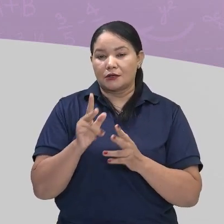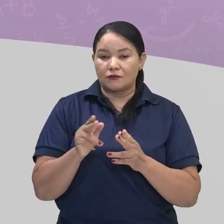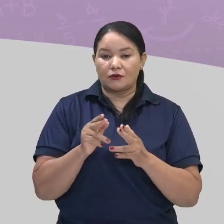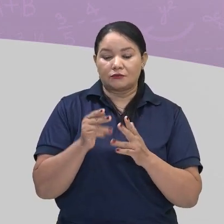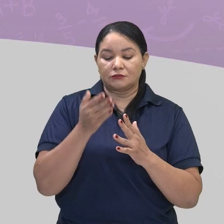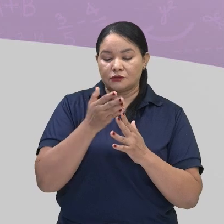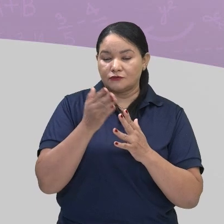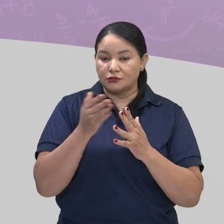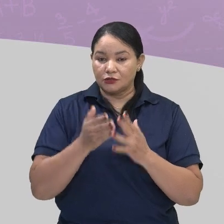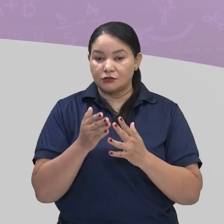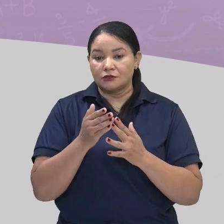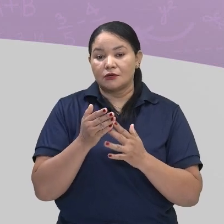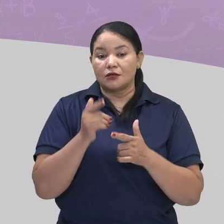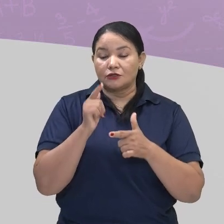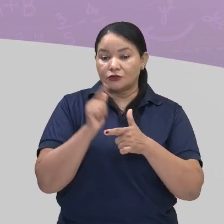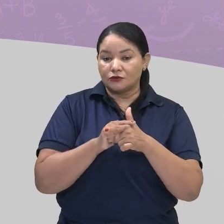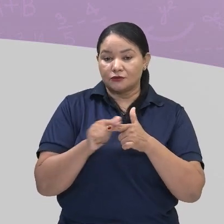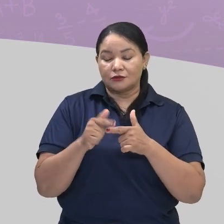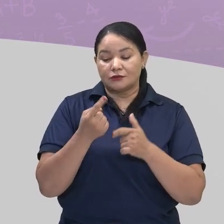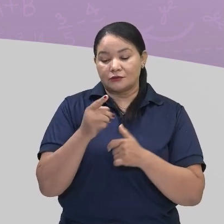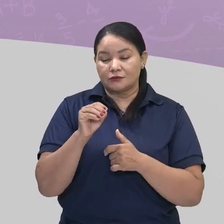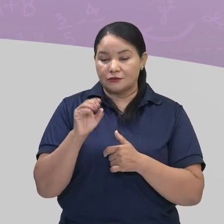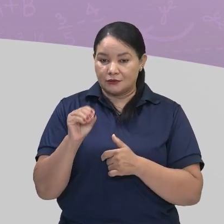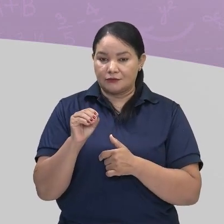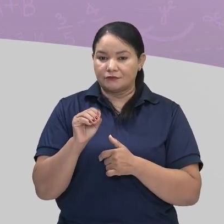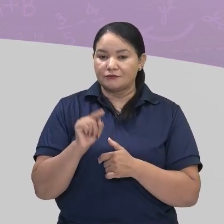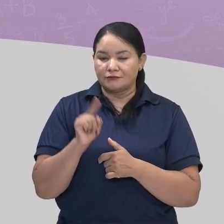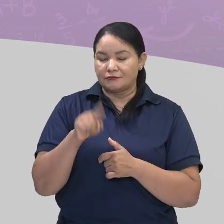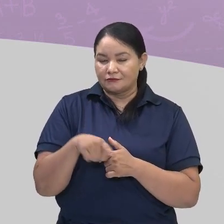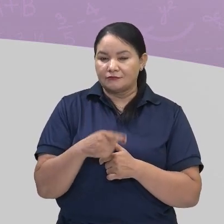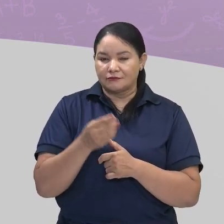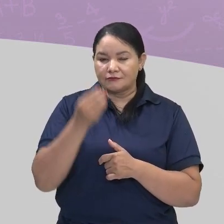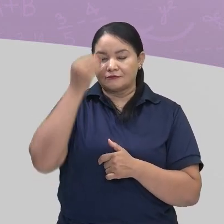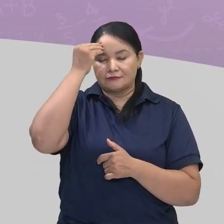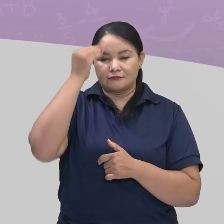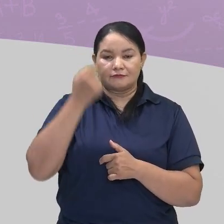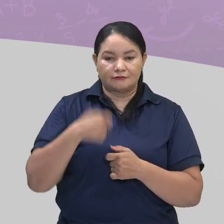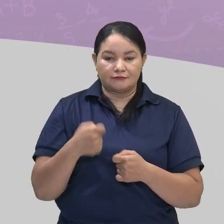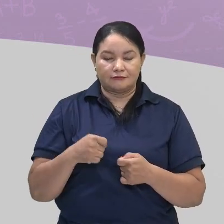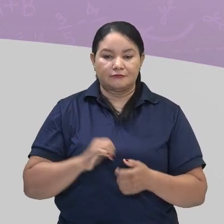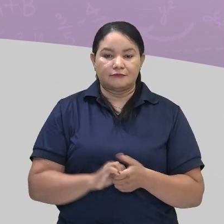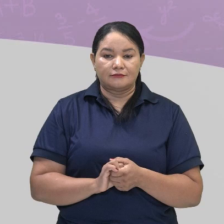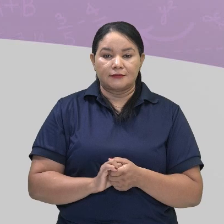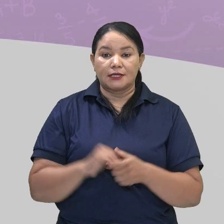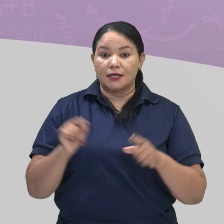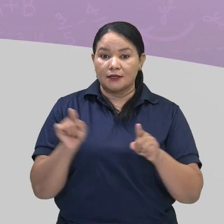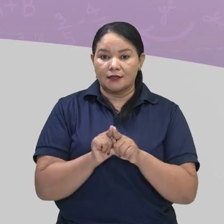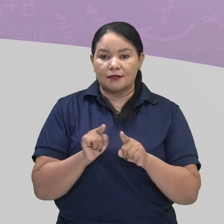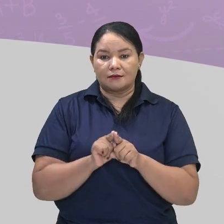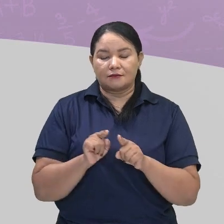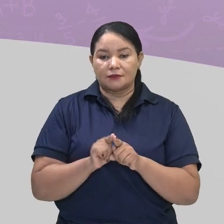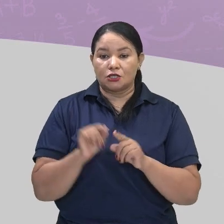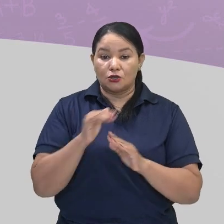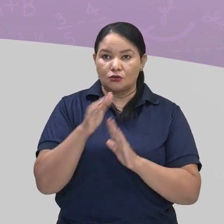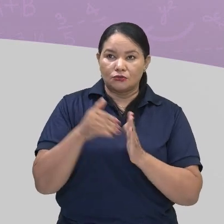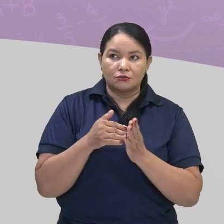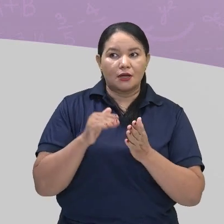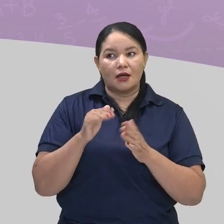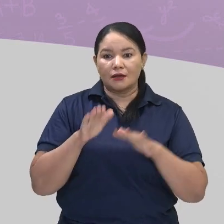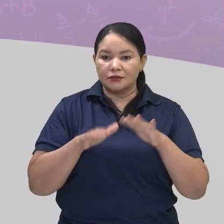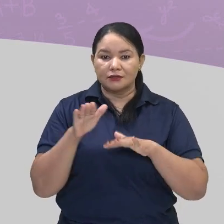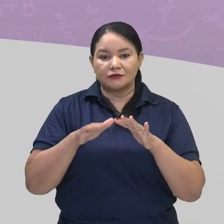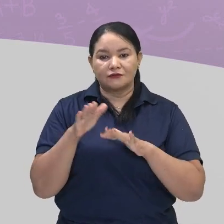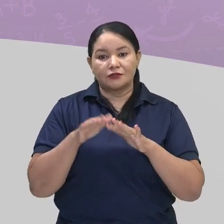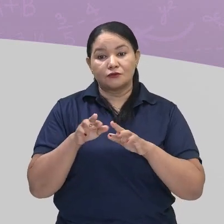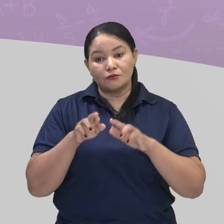partes, certo? O todo, olha, marca bem essa ideia, o todo pode estar dividido em 100 partes. E não sempre o todo será